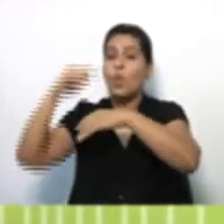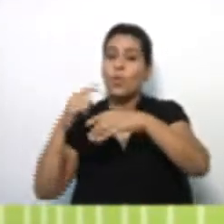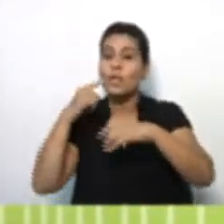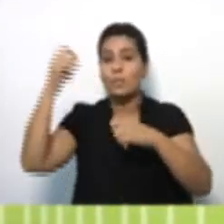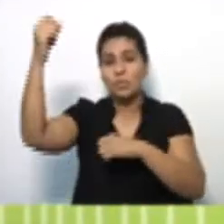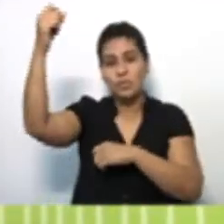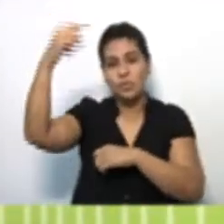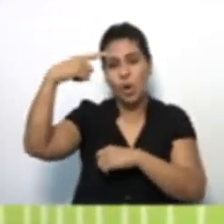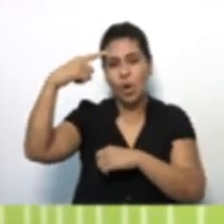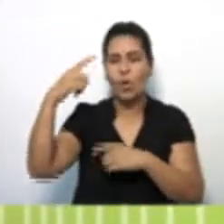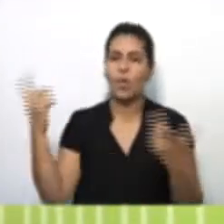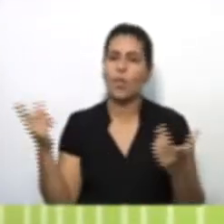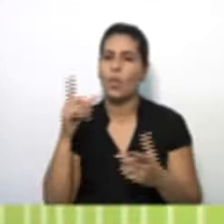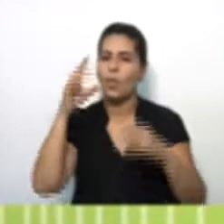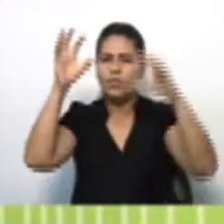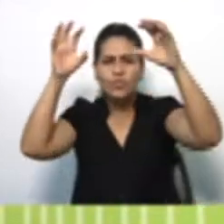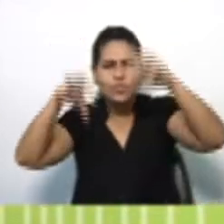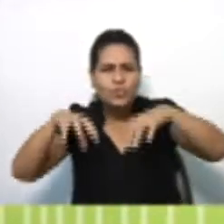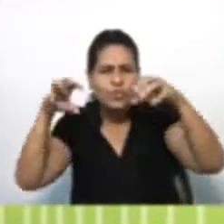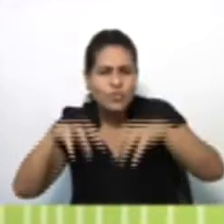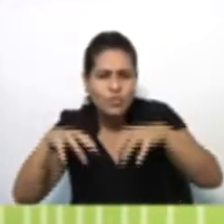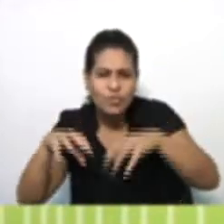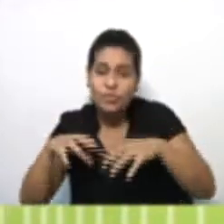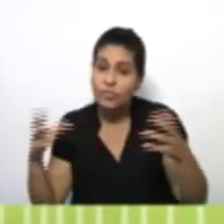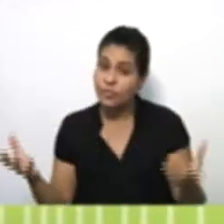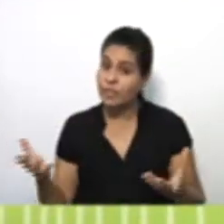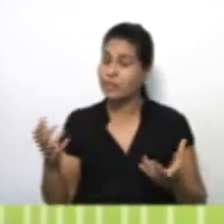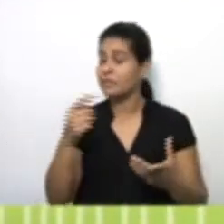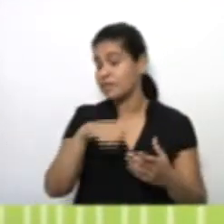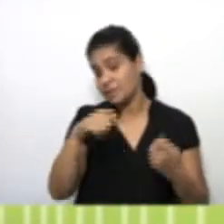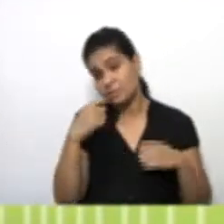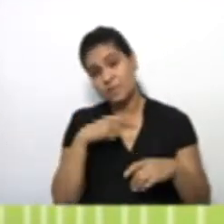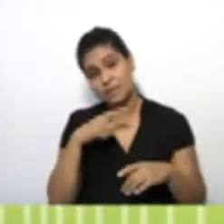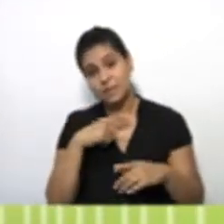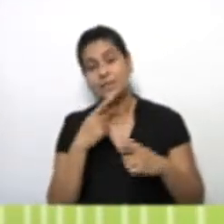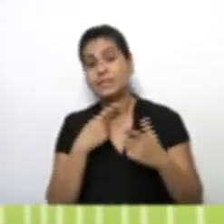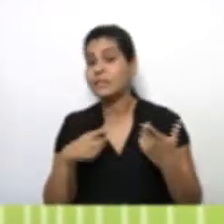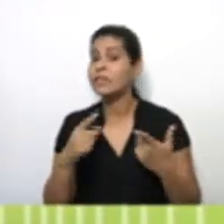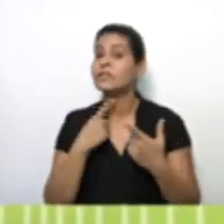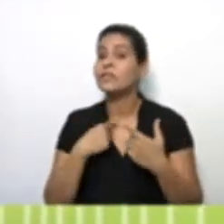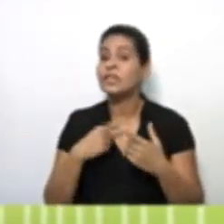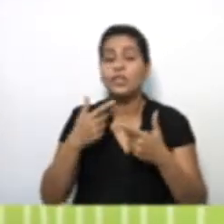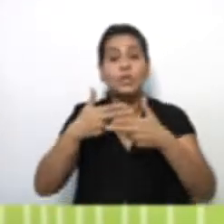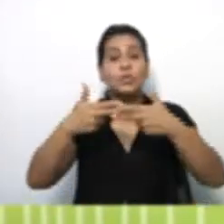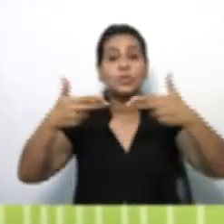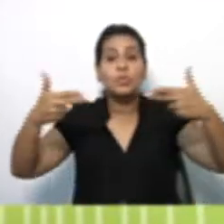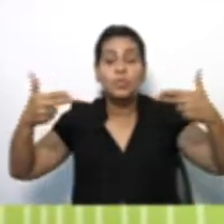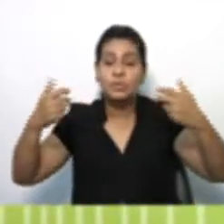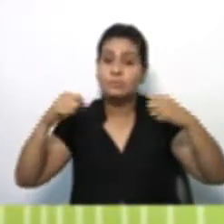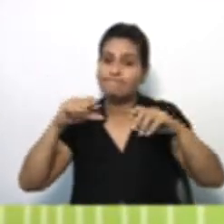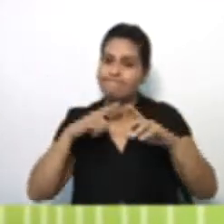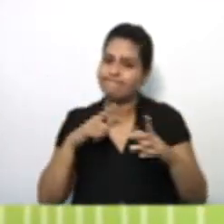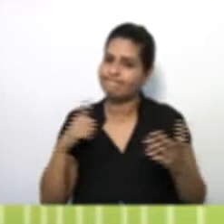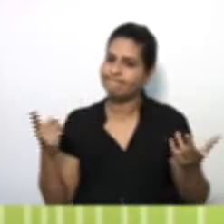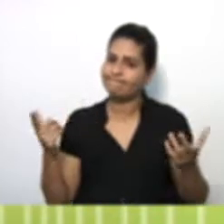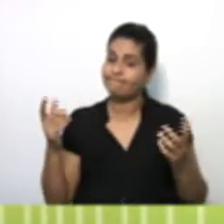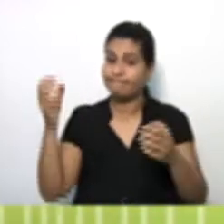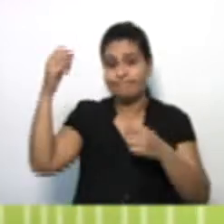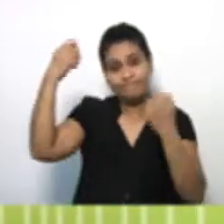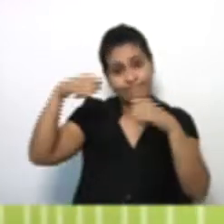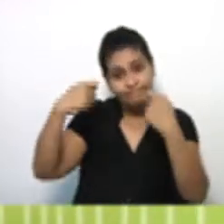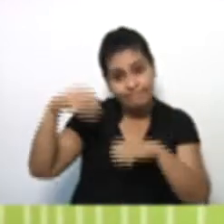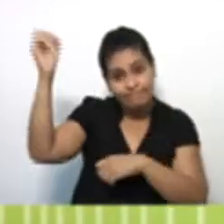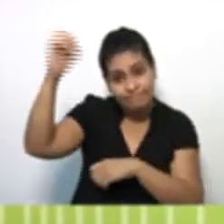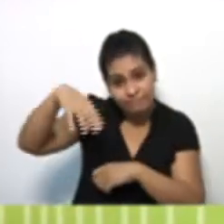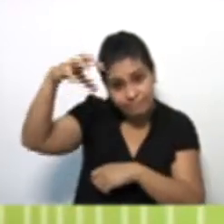bom, com umidade muito boa, com muita chuva, né? Você que exige aí que o seu produto precise, né, de chuva, ou então